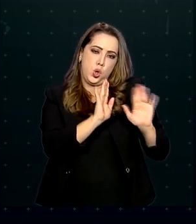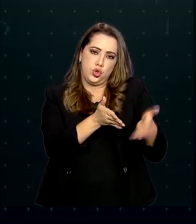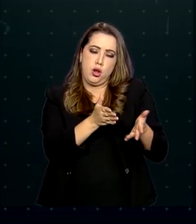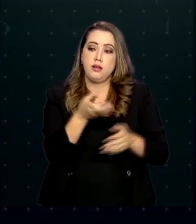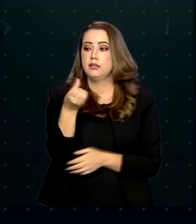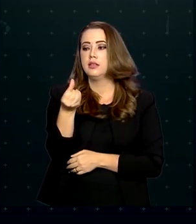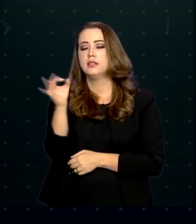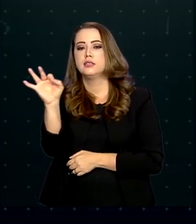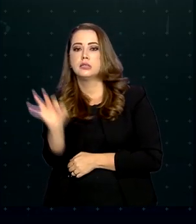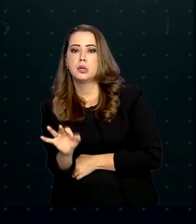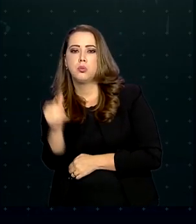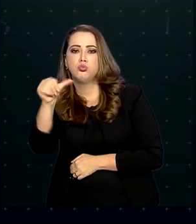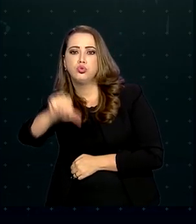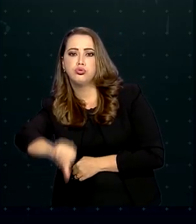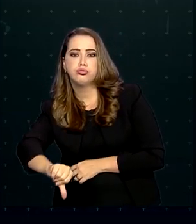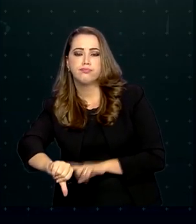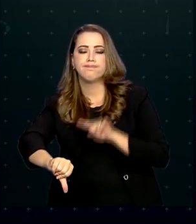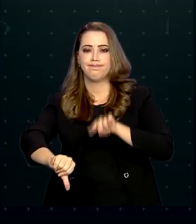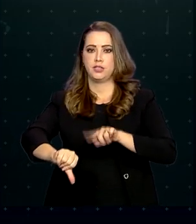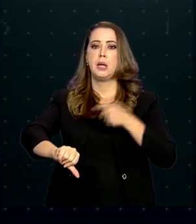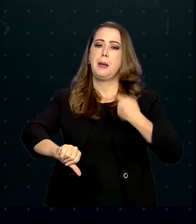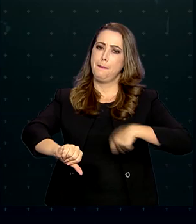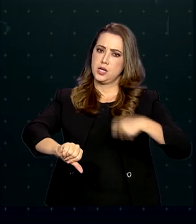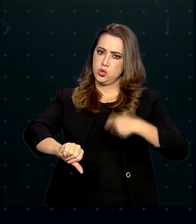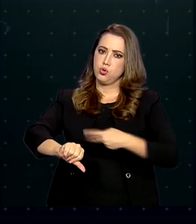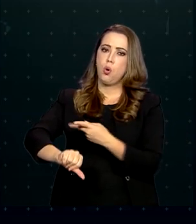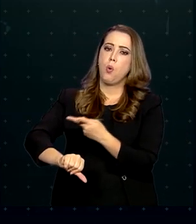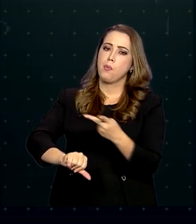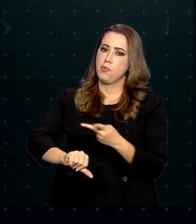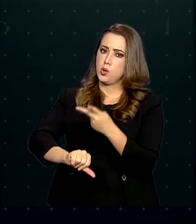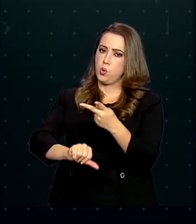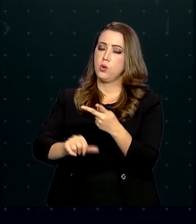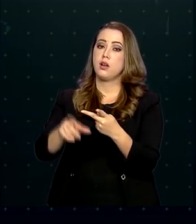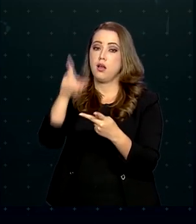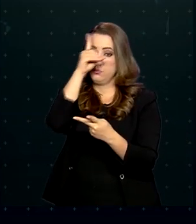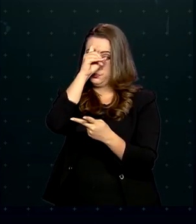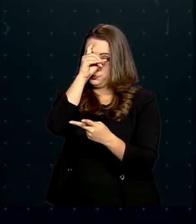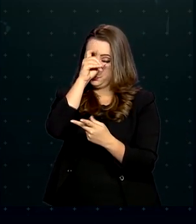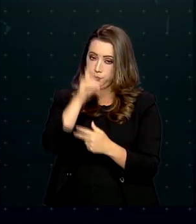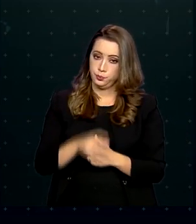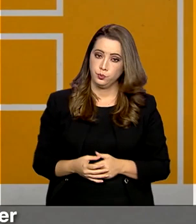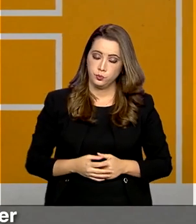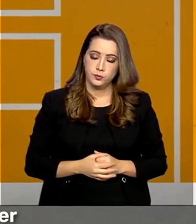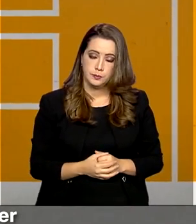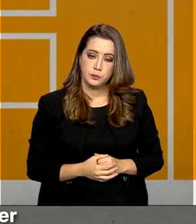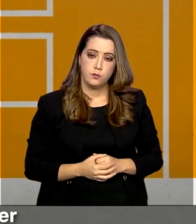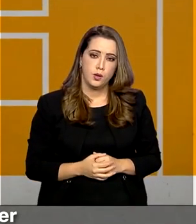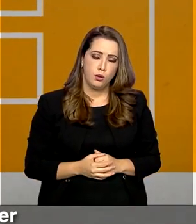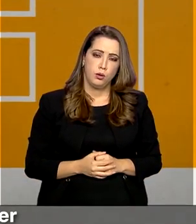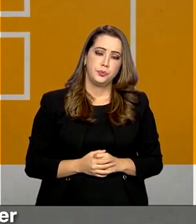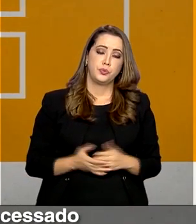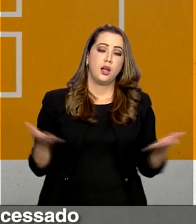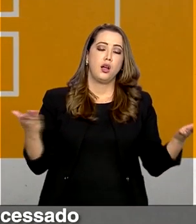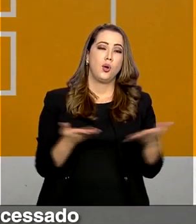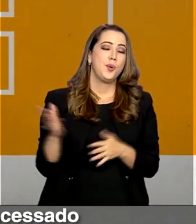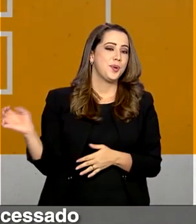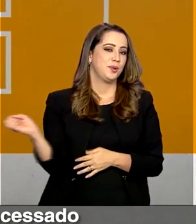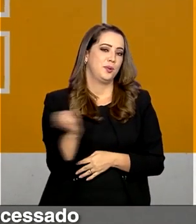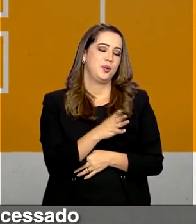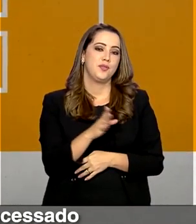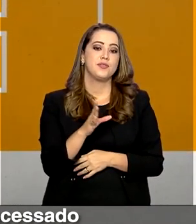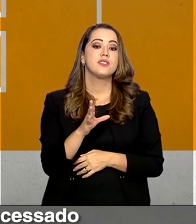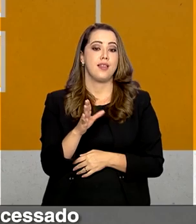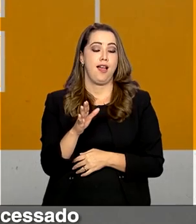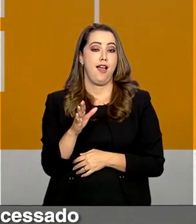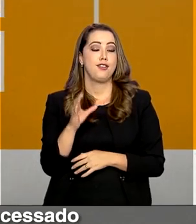6% pioraram e foram orientados a procurar atendimento médico. A novidade agora é que o